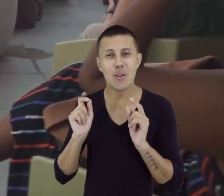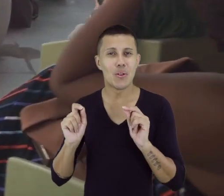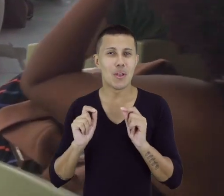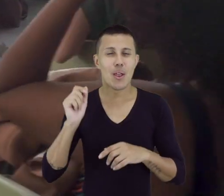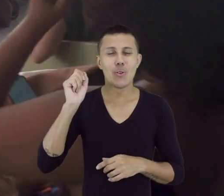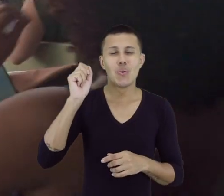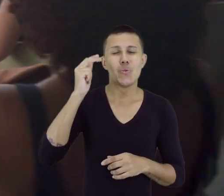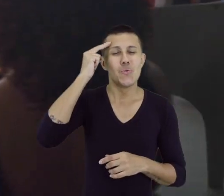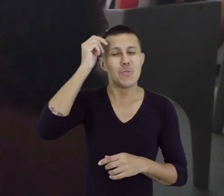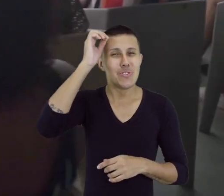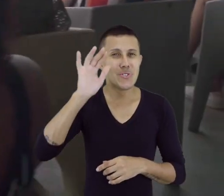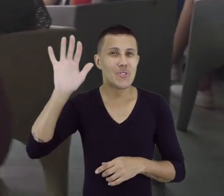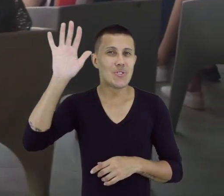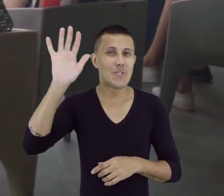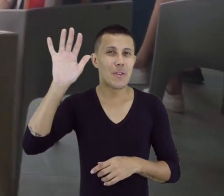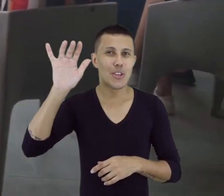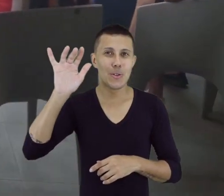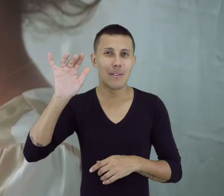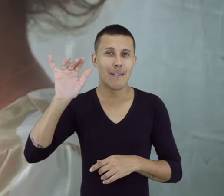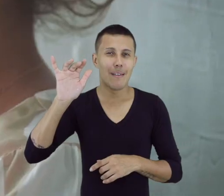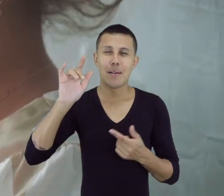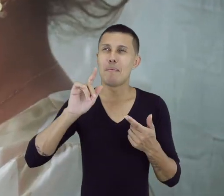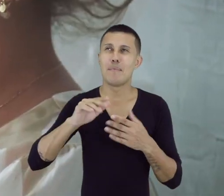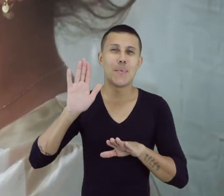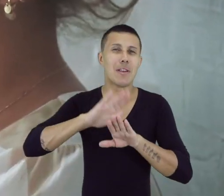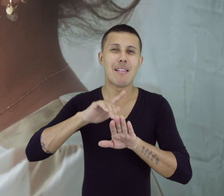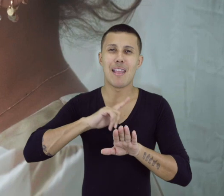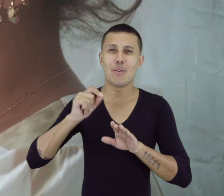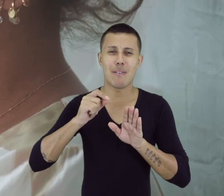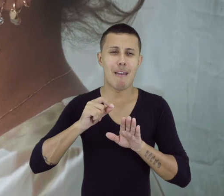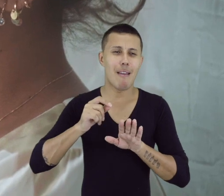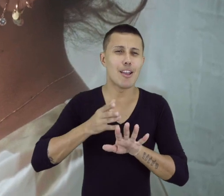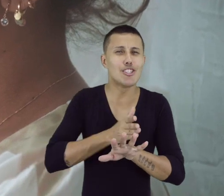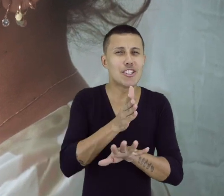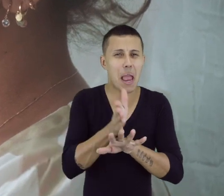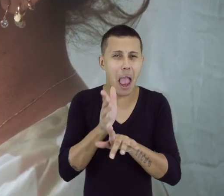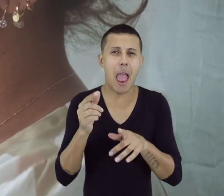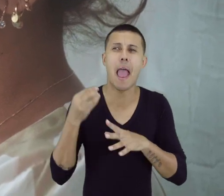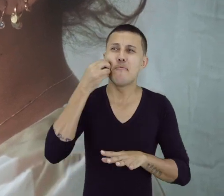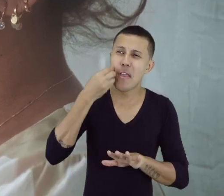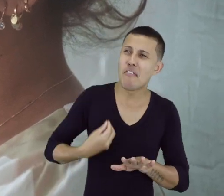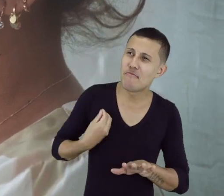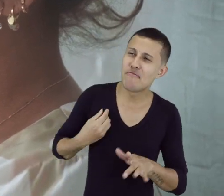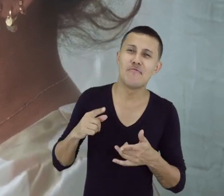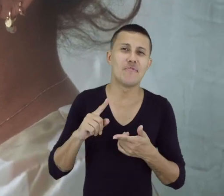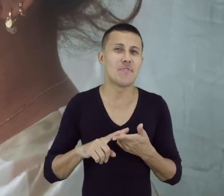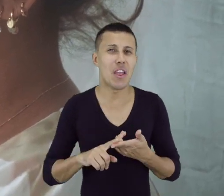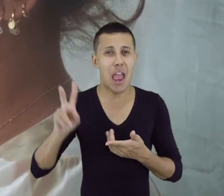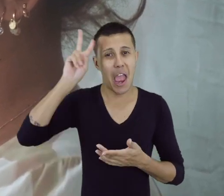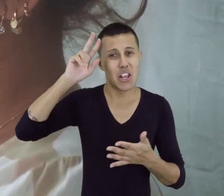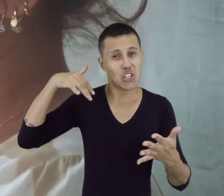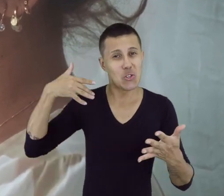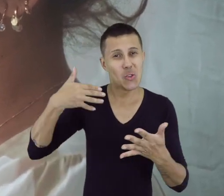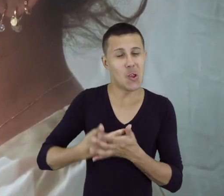acredito, porque o sonho ele um pouco reúne assim todos os nossos caminhos, as passagens que a gente já viveu, a nossa